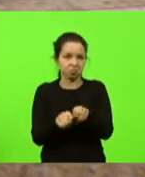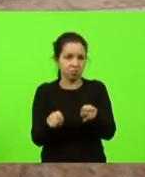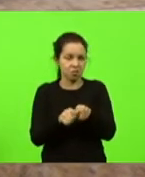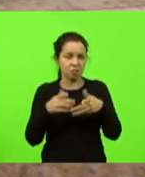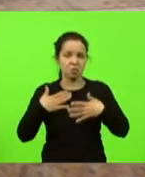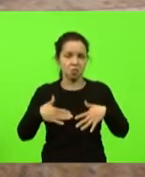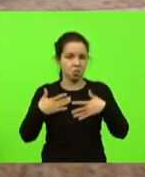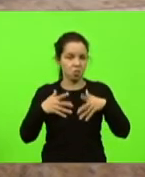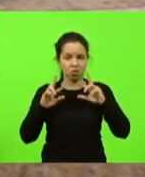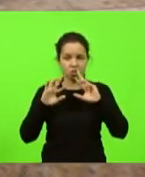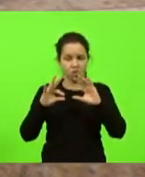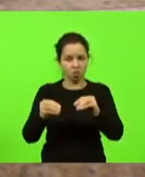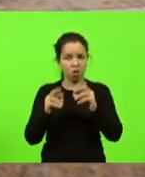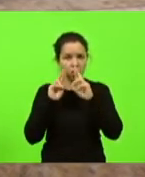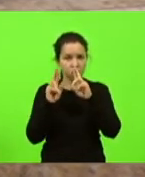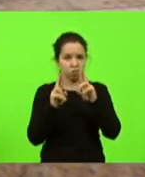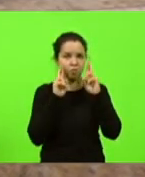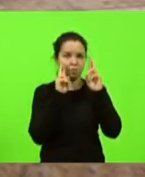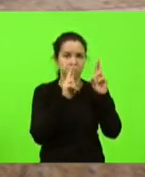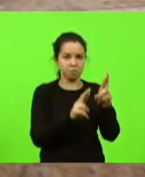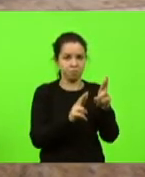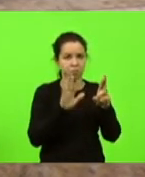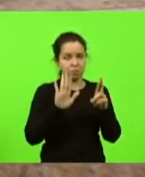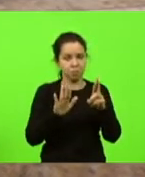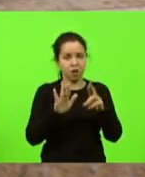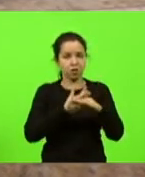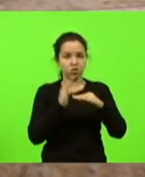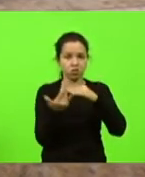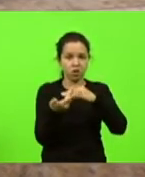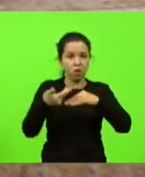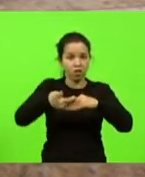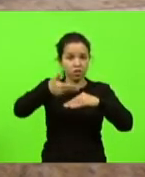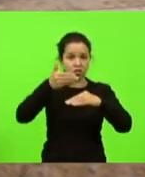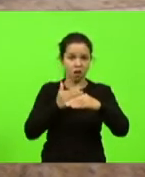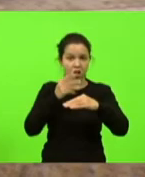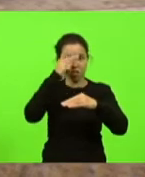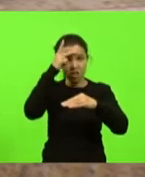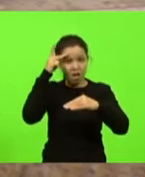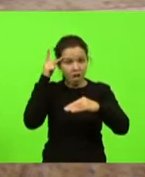respeitados. E atrás das redes sociais existem eleitores.